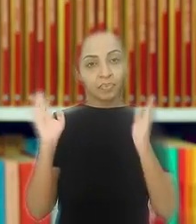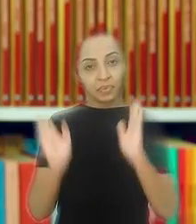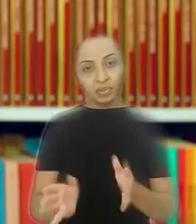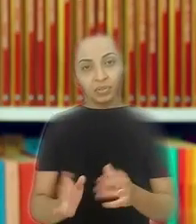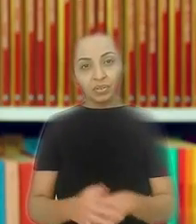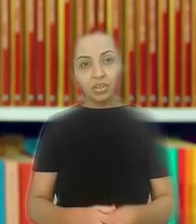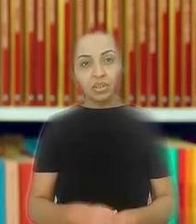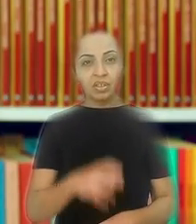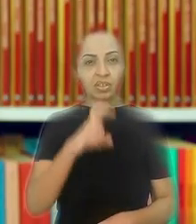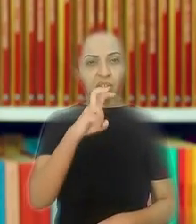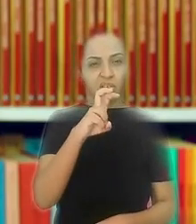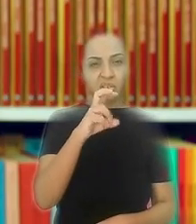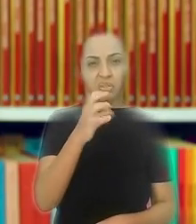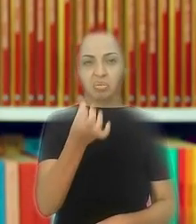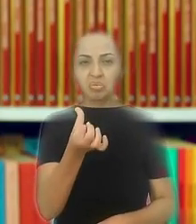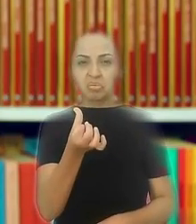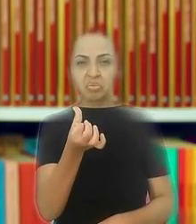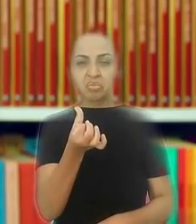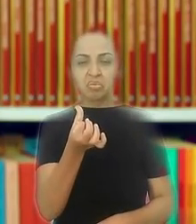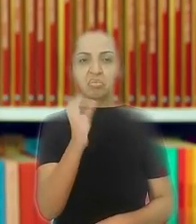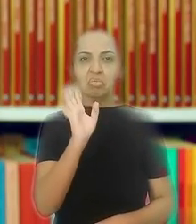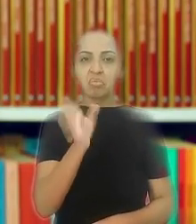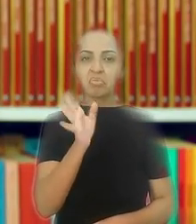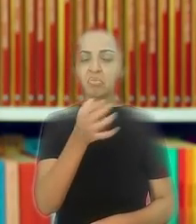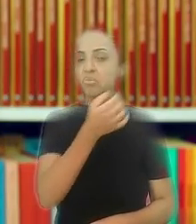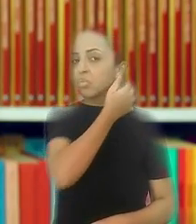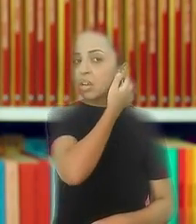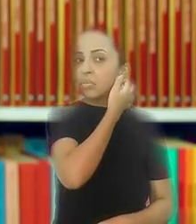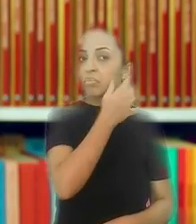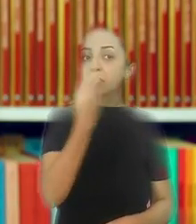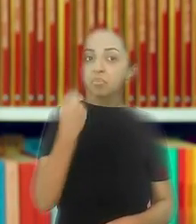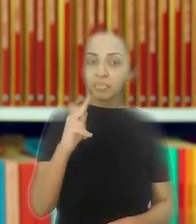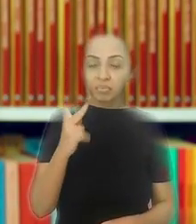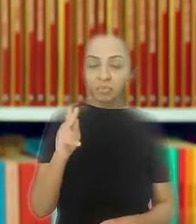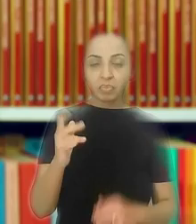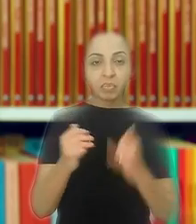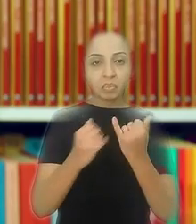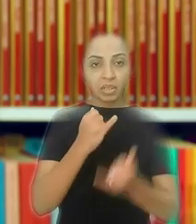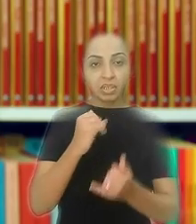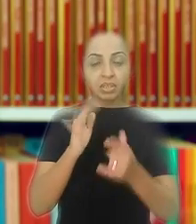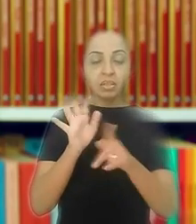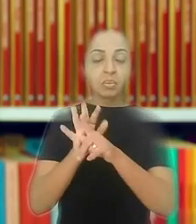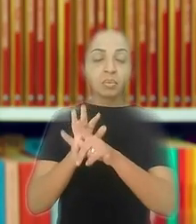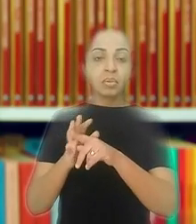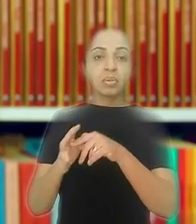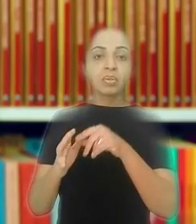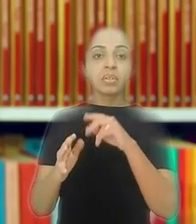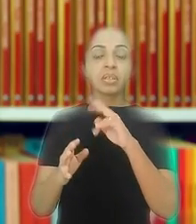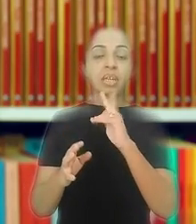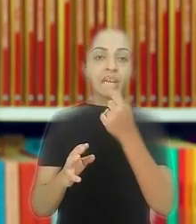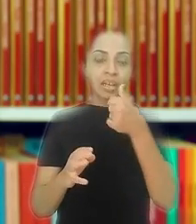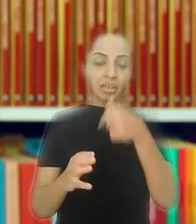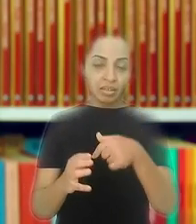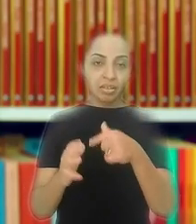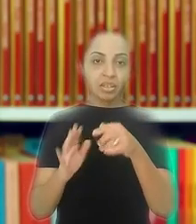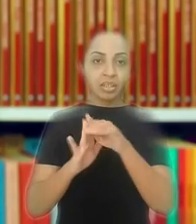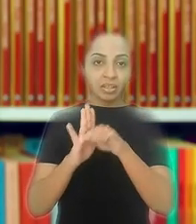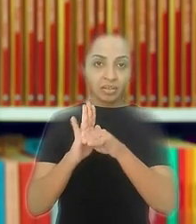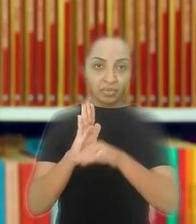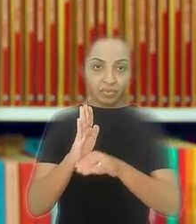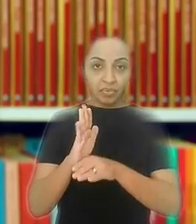quase cinco ou seis obras desse ilustrador norte-americano bem ao Klaus no Seu catálogo eu já